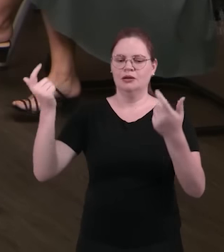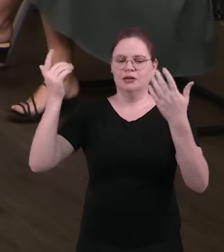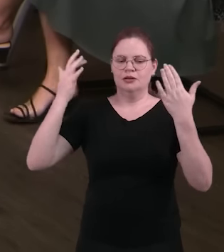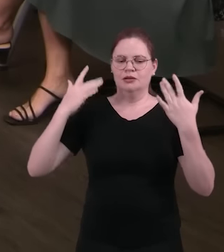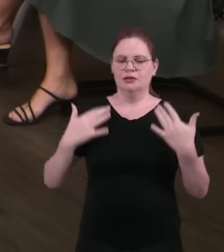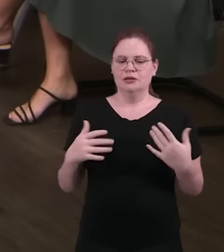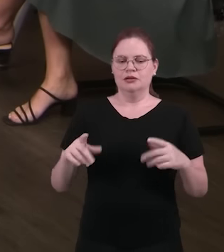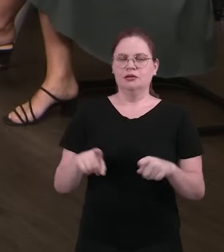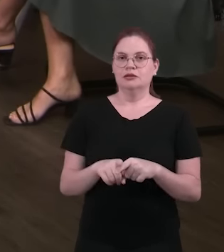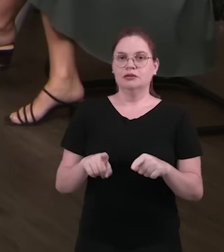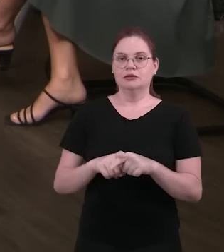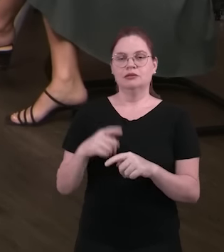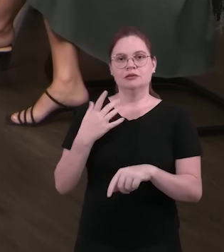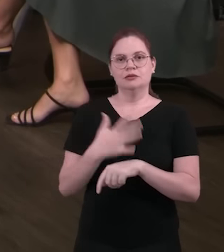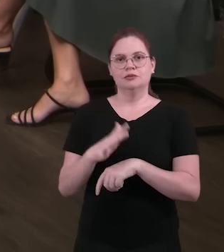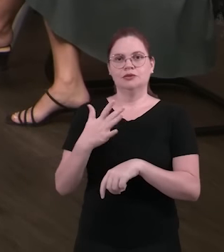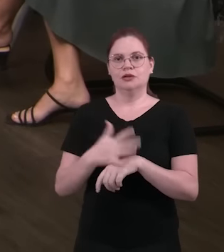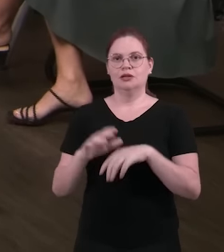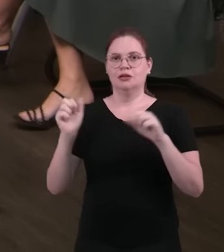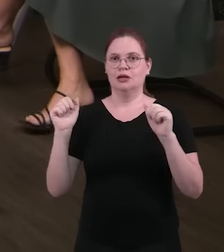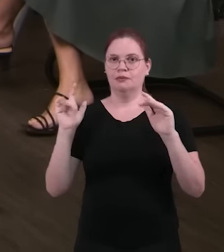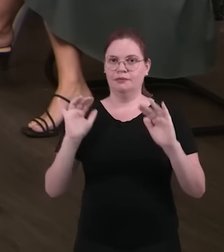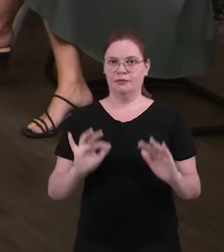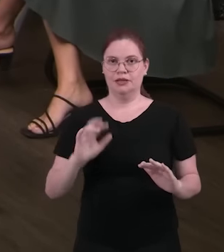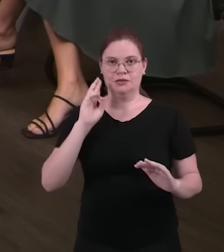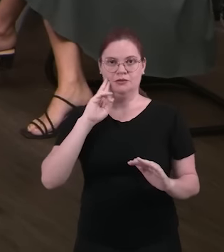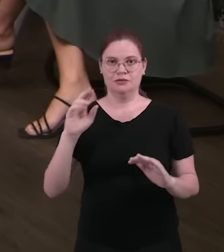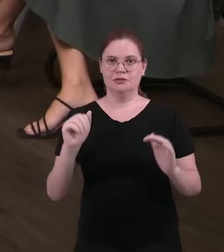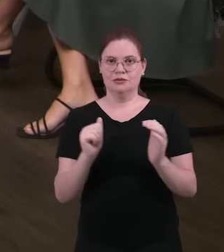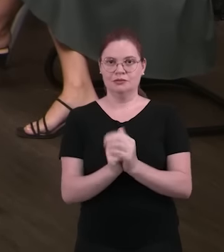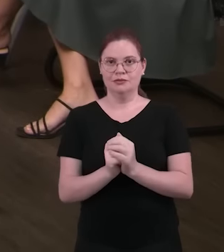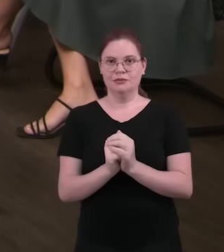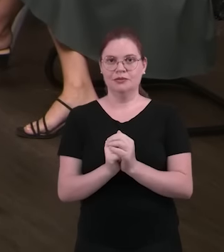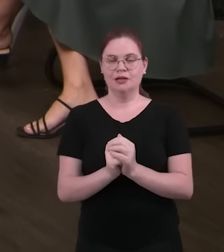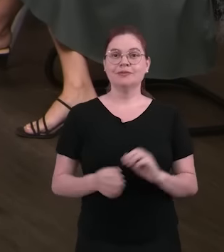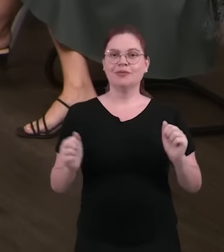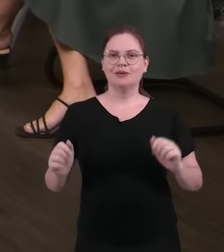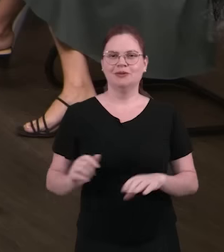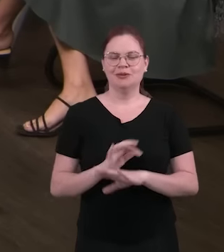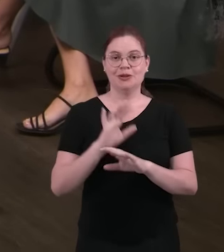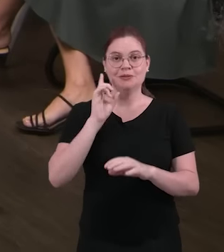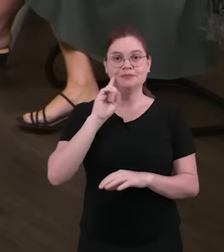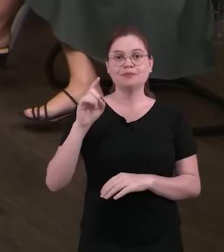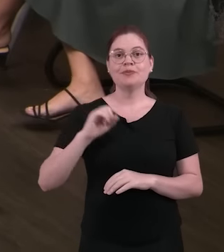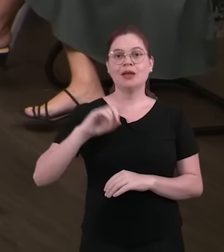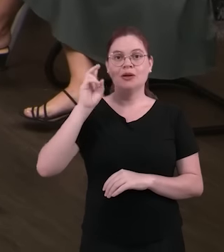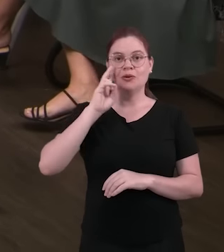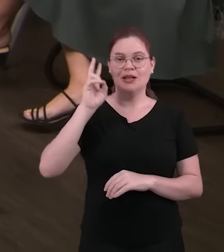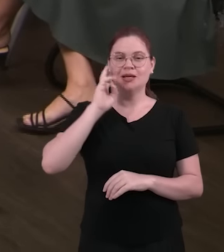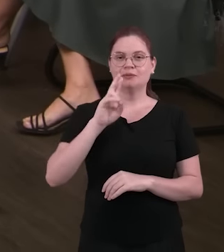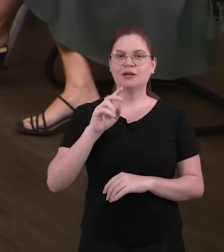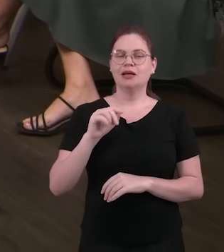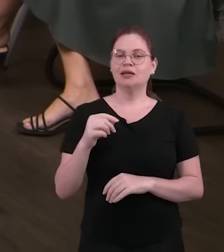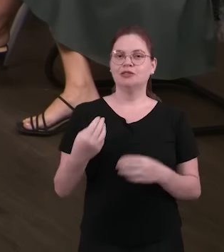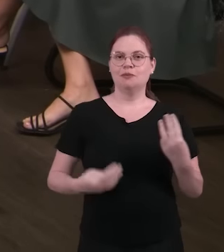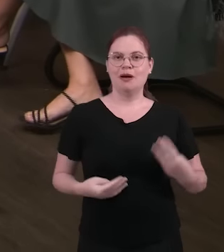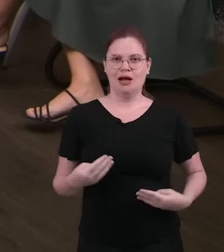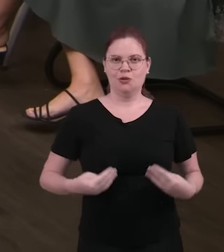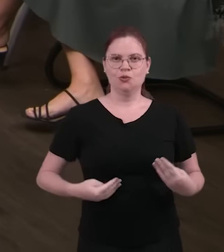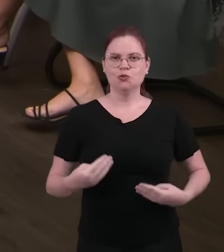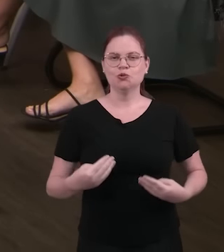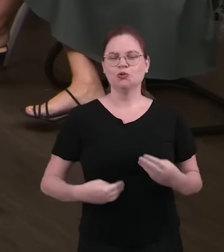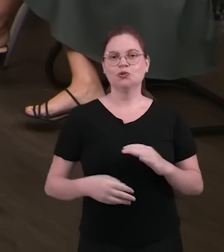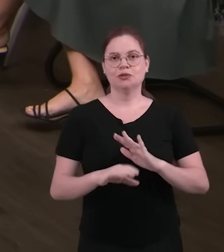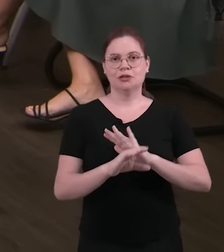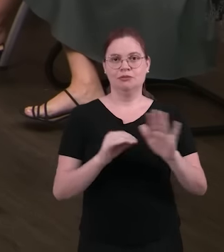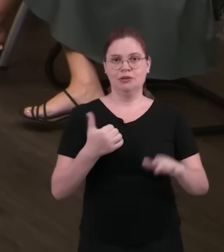em prática, e aí vem a bênção do Senhor. Amém. Eu Glória a lembrei Jesus. da passagem de Marcos, né, 10, que o Senhor Jesus